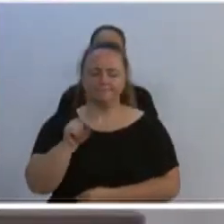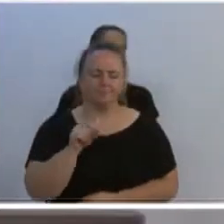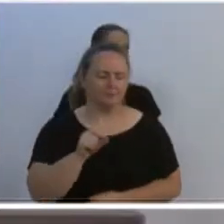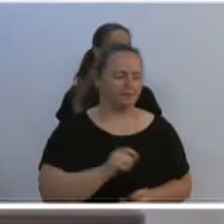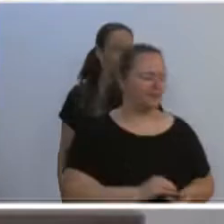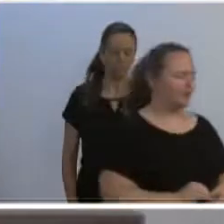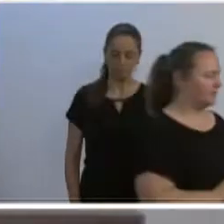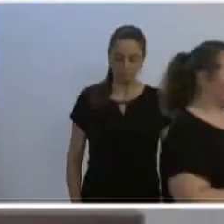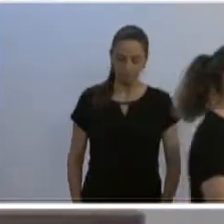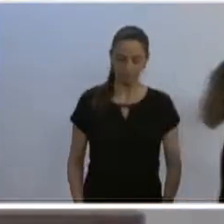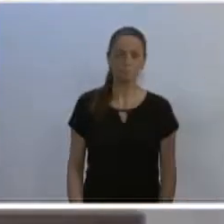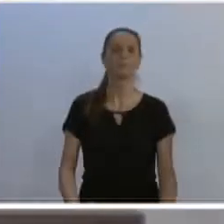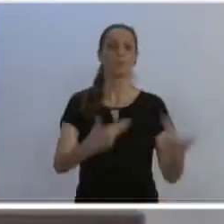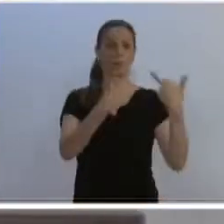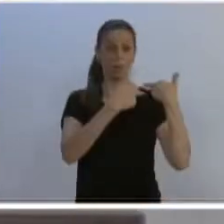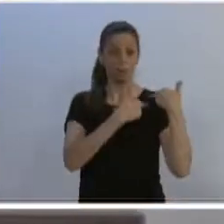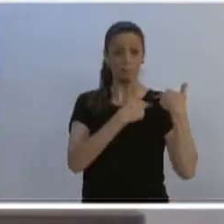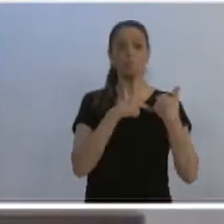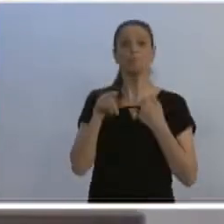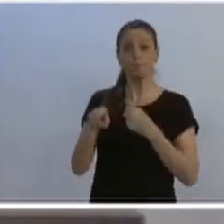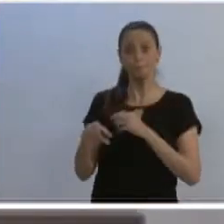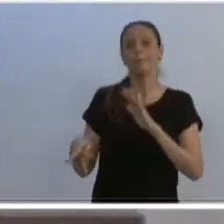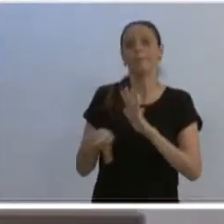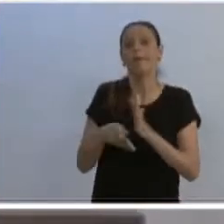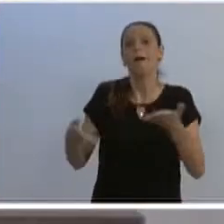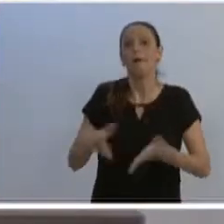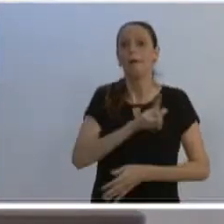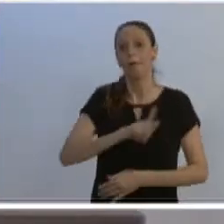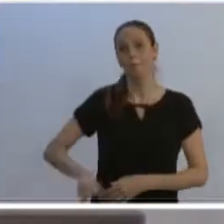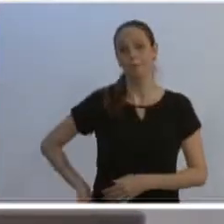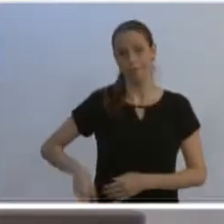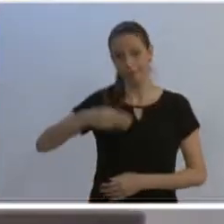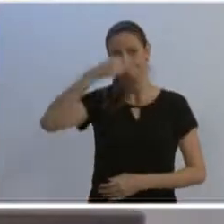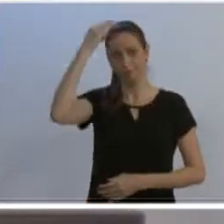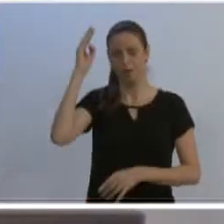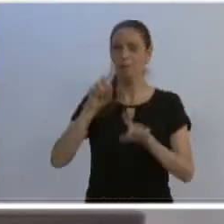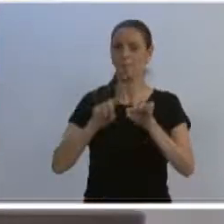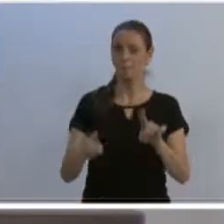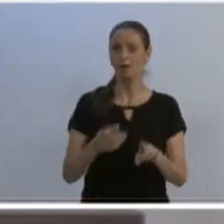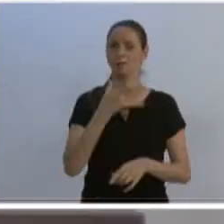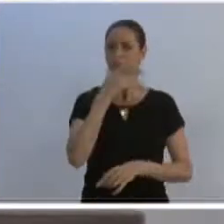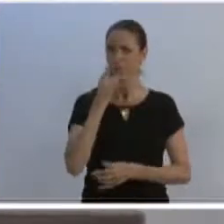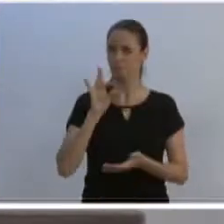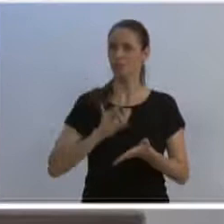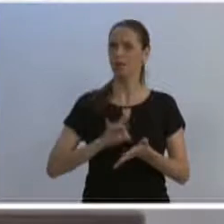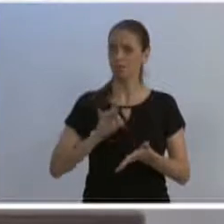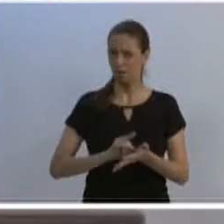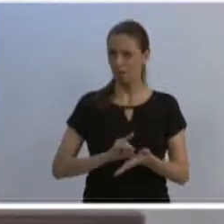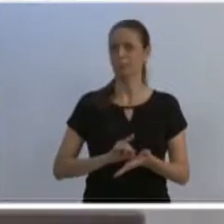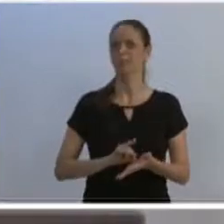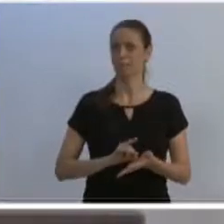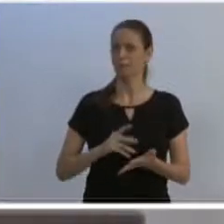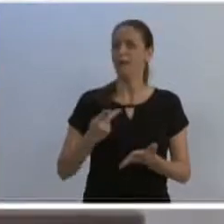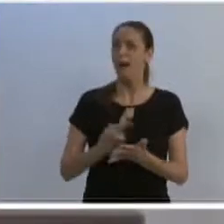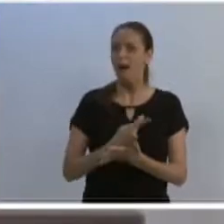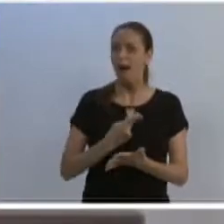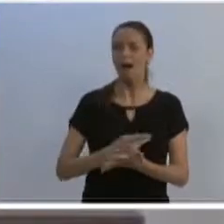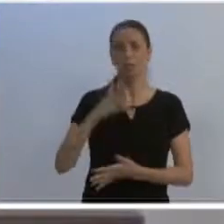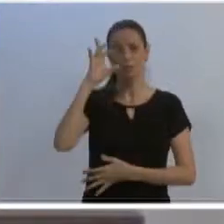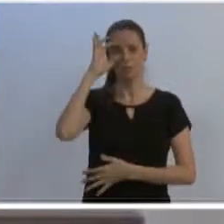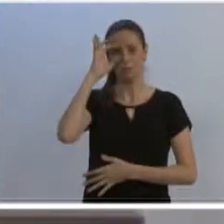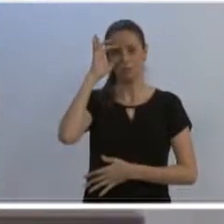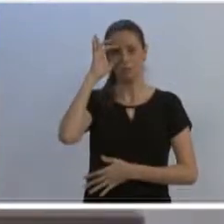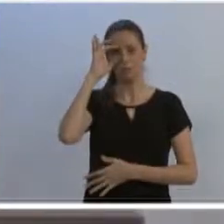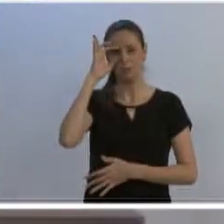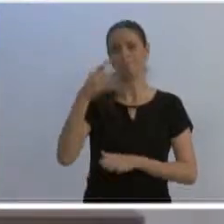de jogar a responsabilidade sobre o atual governo. Acho, inclusive, que foi um equívoco realmente afastar a presidente Dilma, porque o Partido